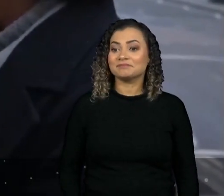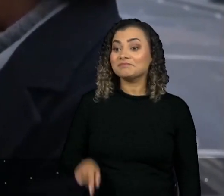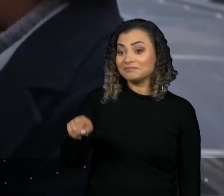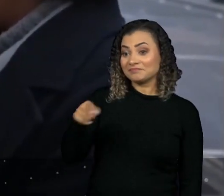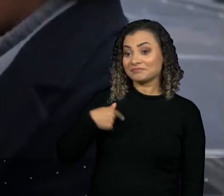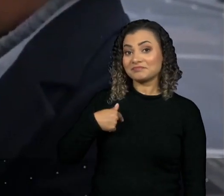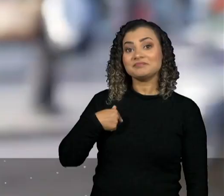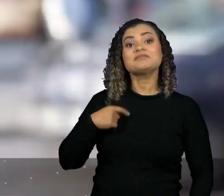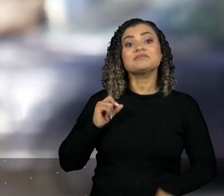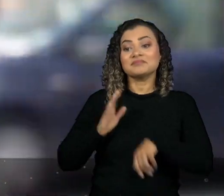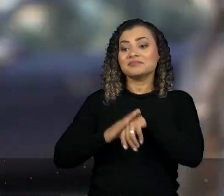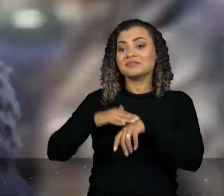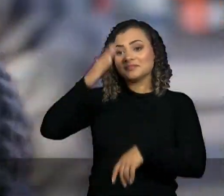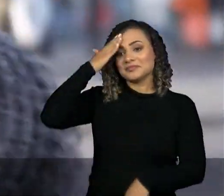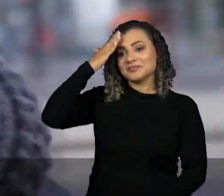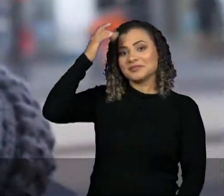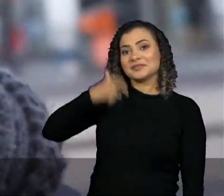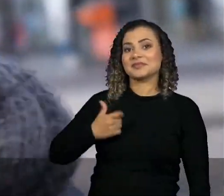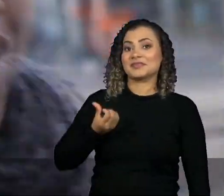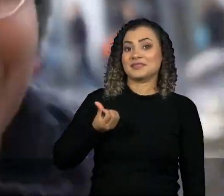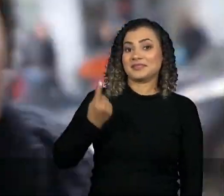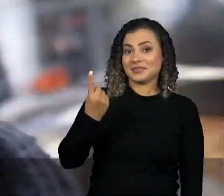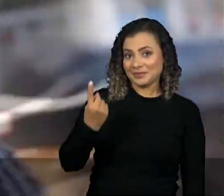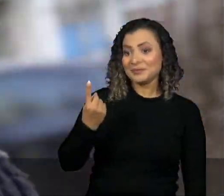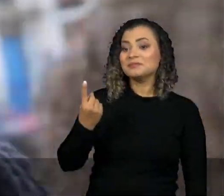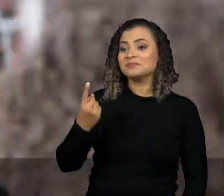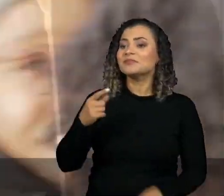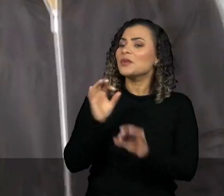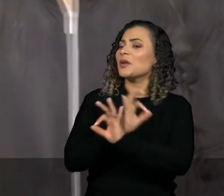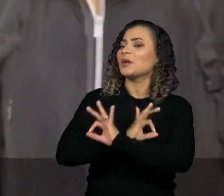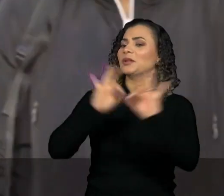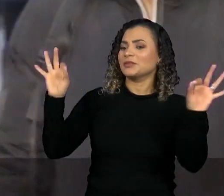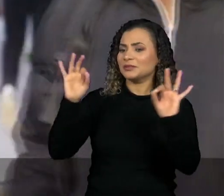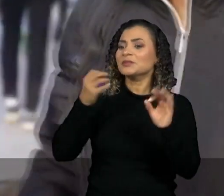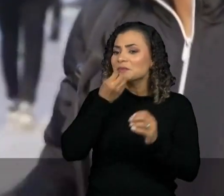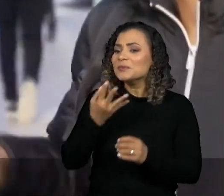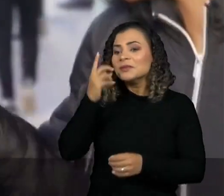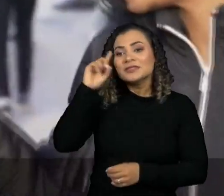know. Lovely. I have a lovely day.